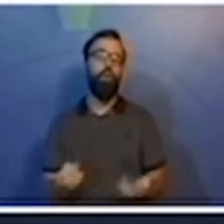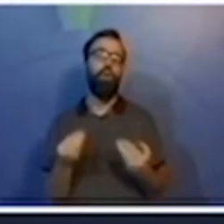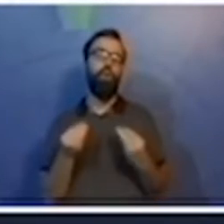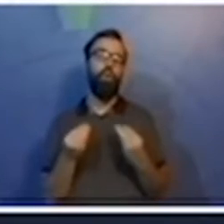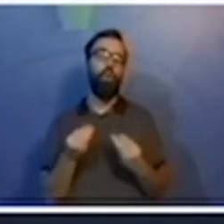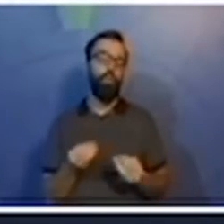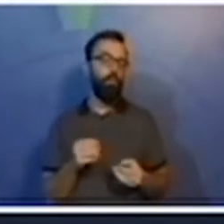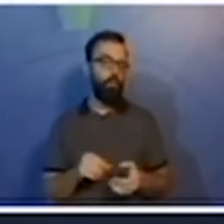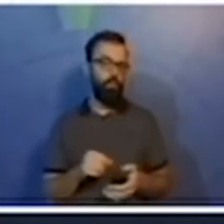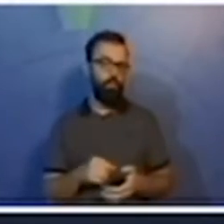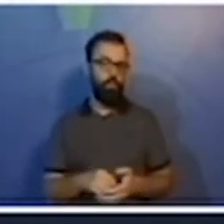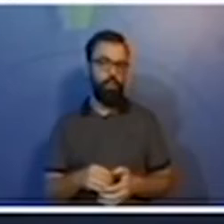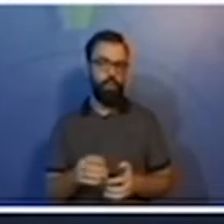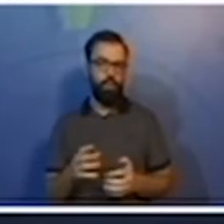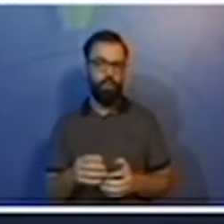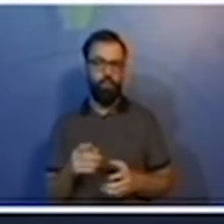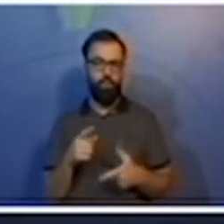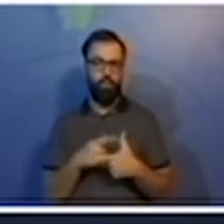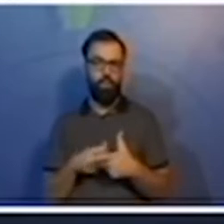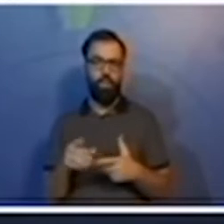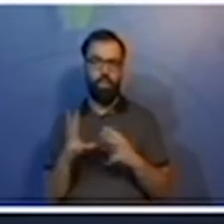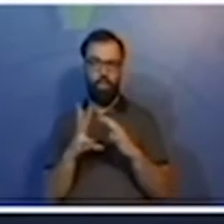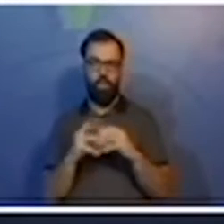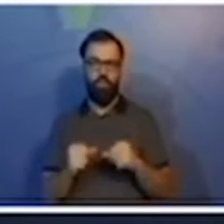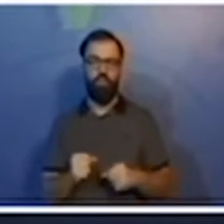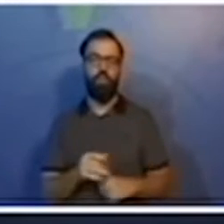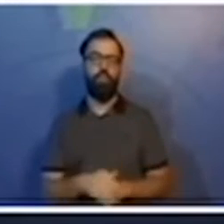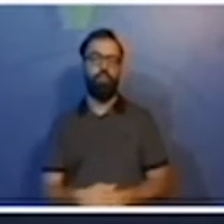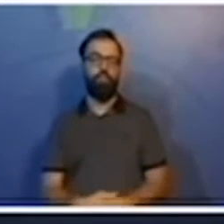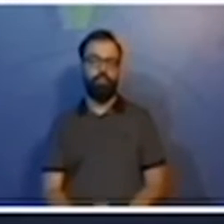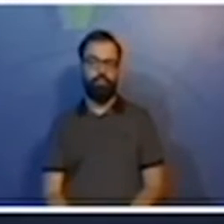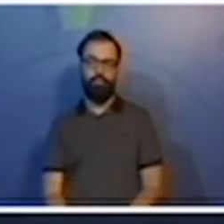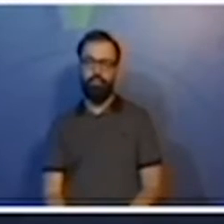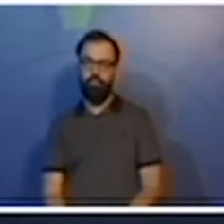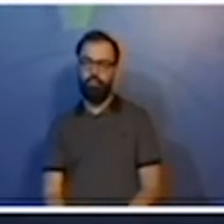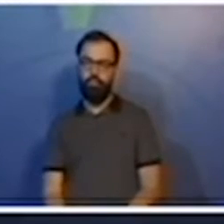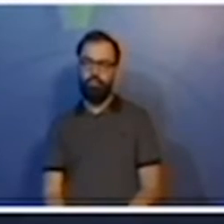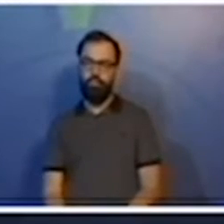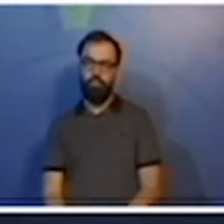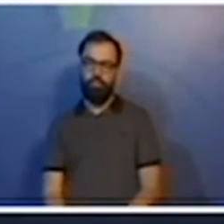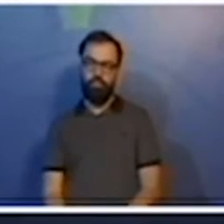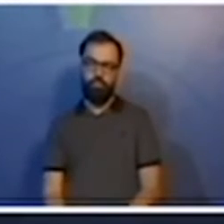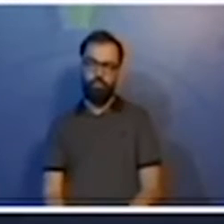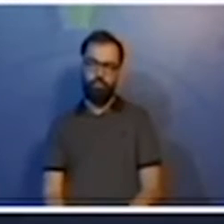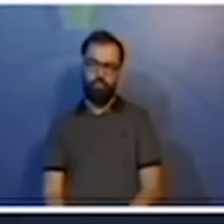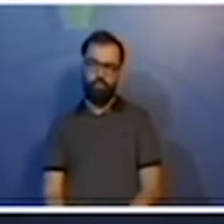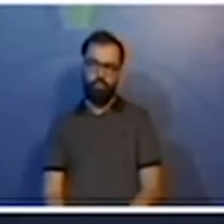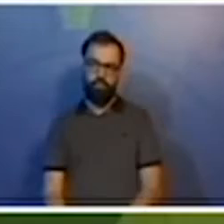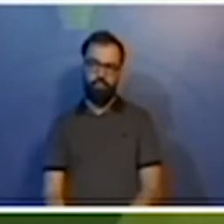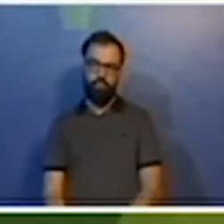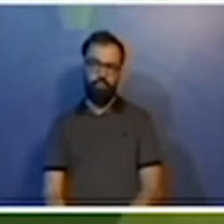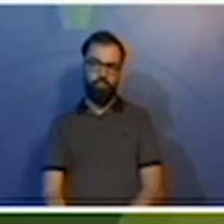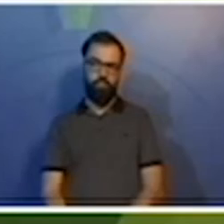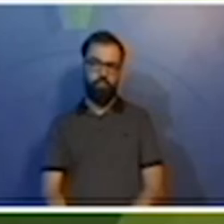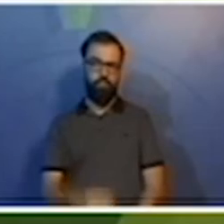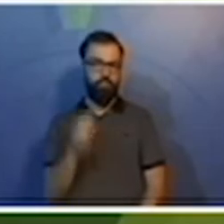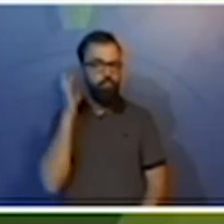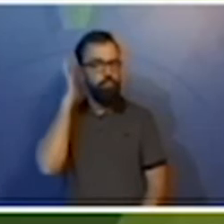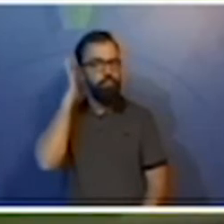que a gente determina qual vai ser a nossa solução exata?